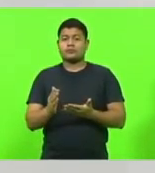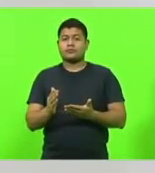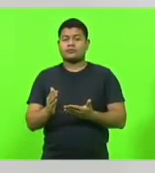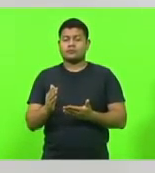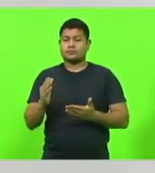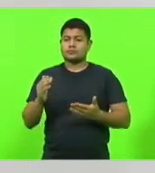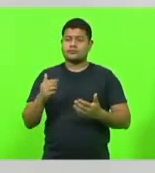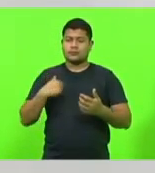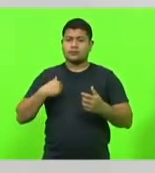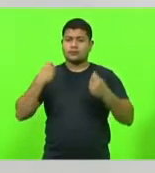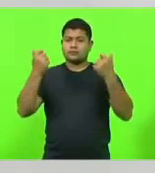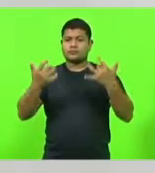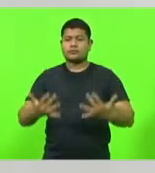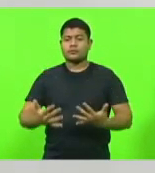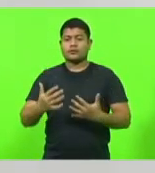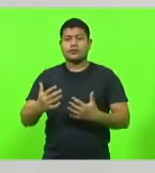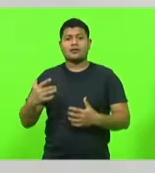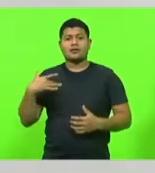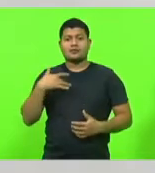Catarina.